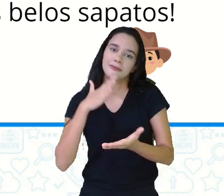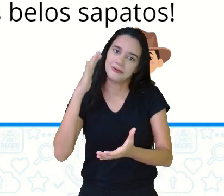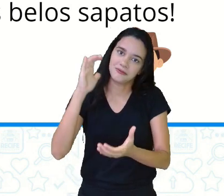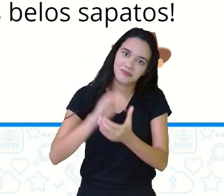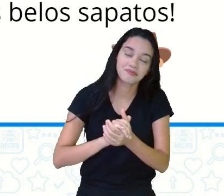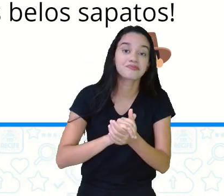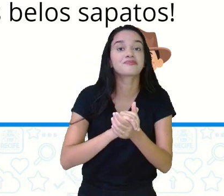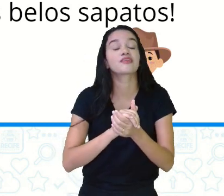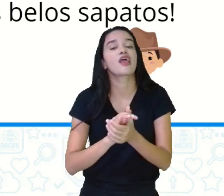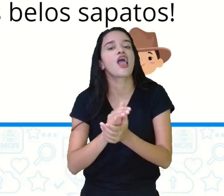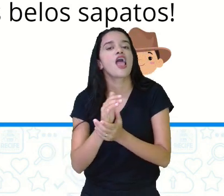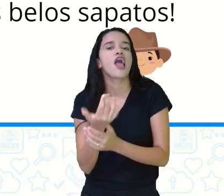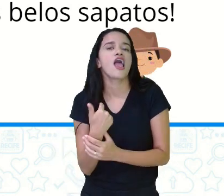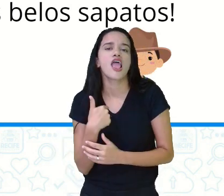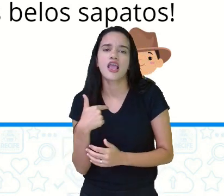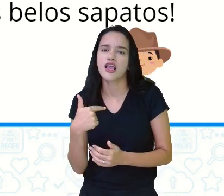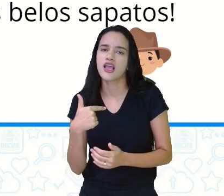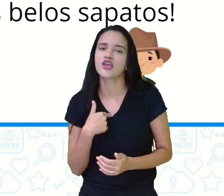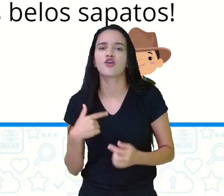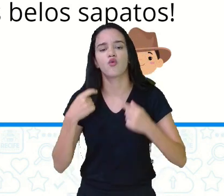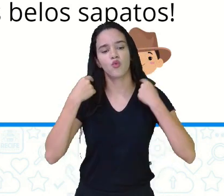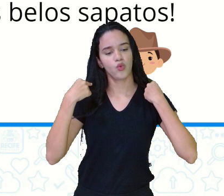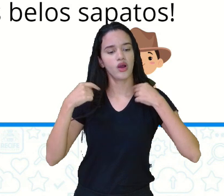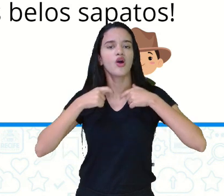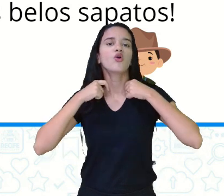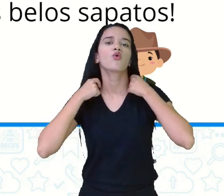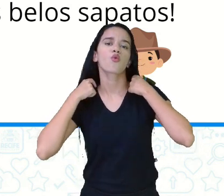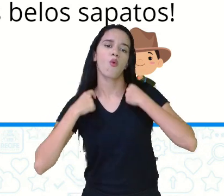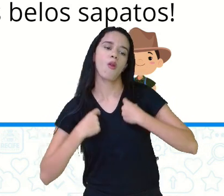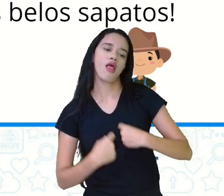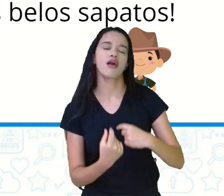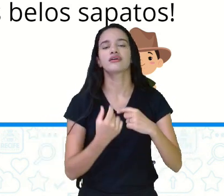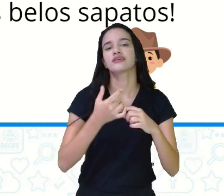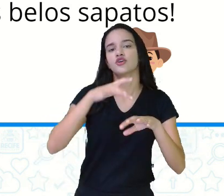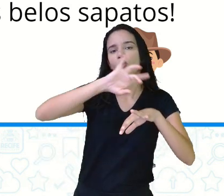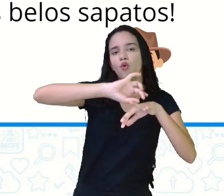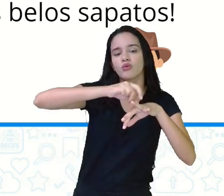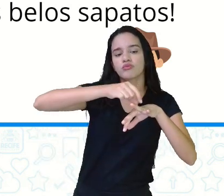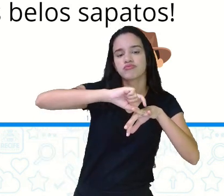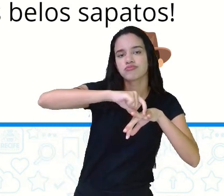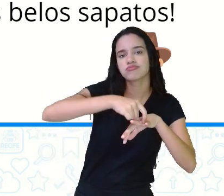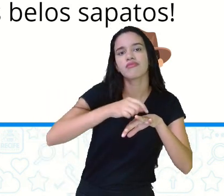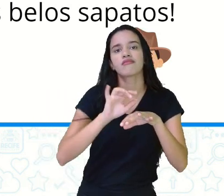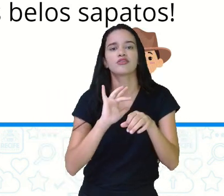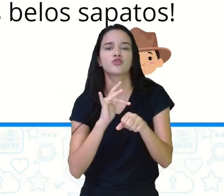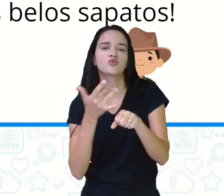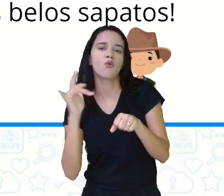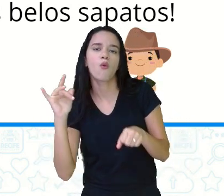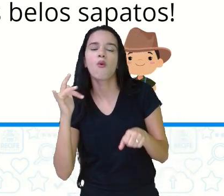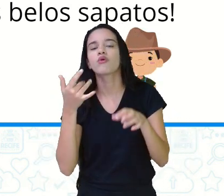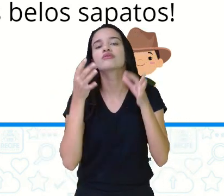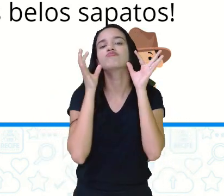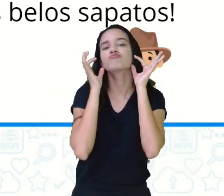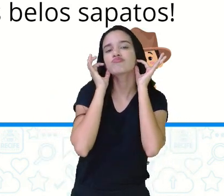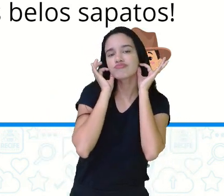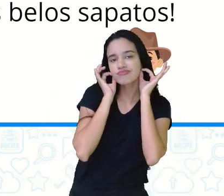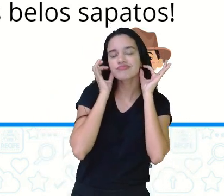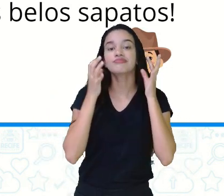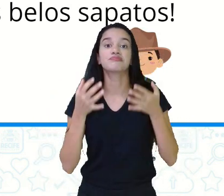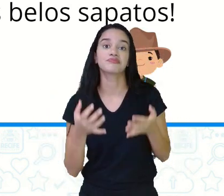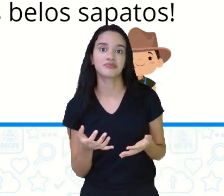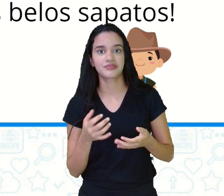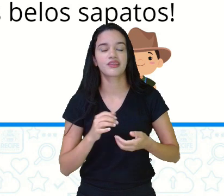esposa, vou enchê-la de colares de ouro, de anéis de diamante e de brinco de